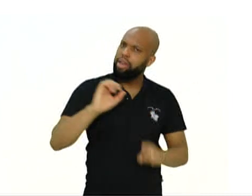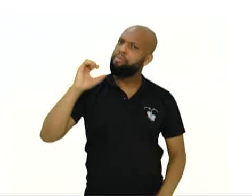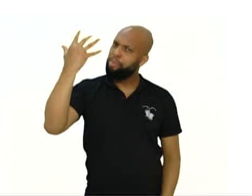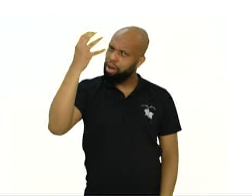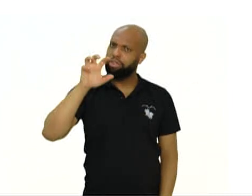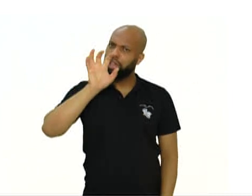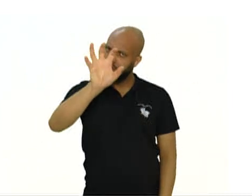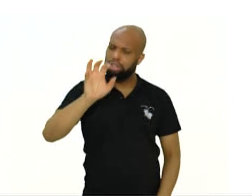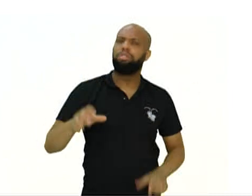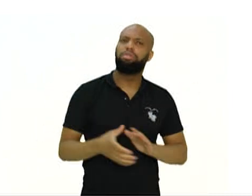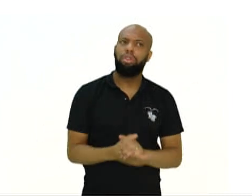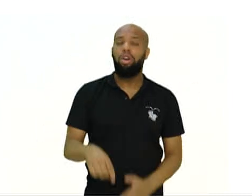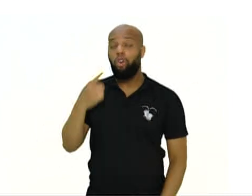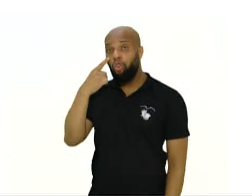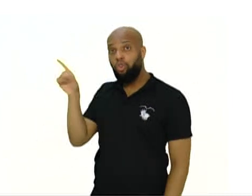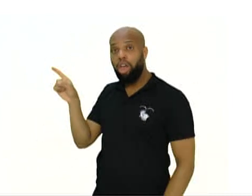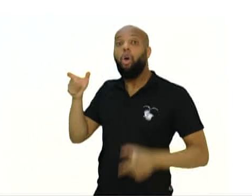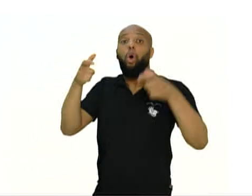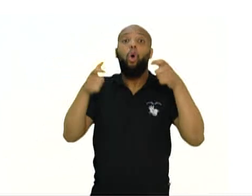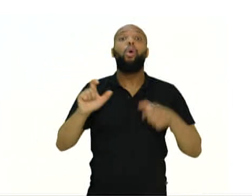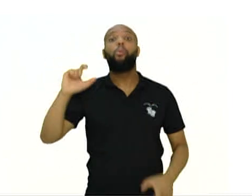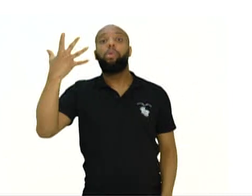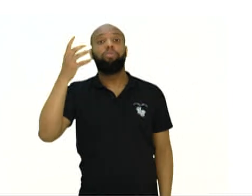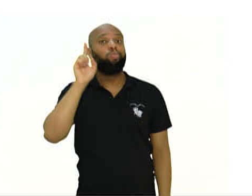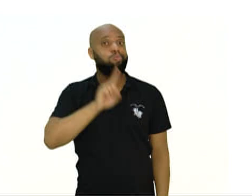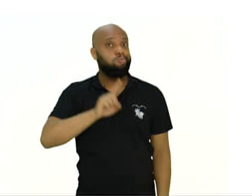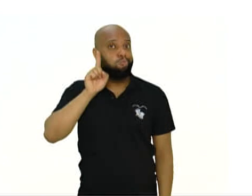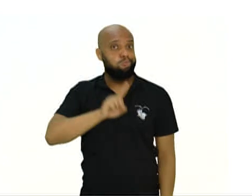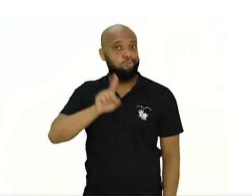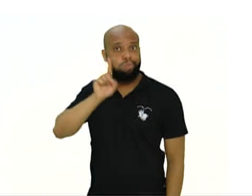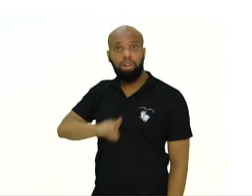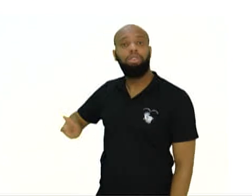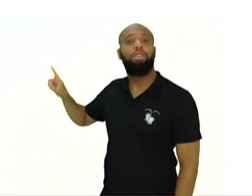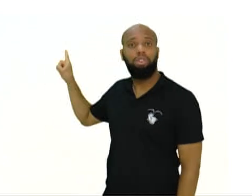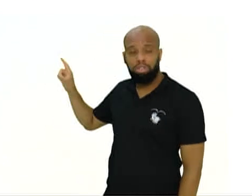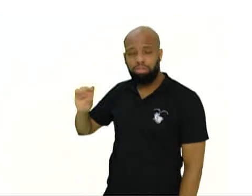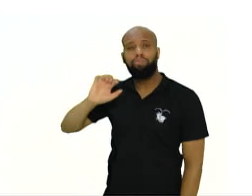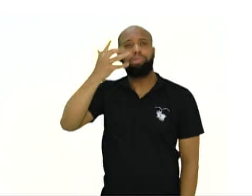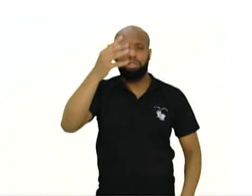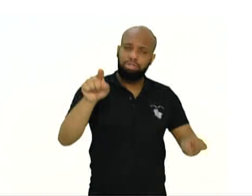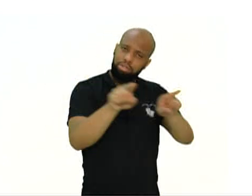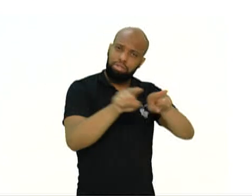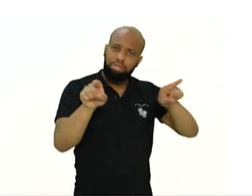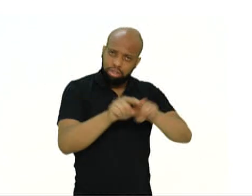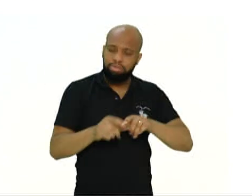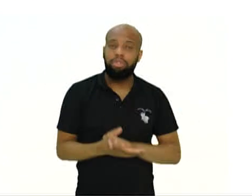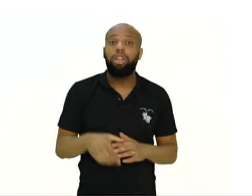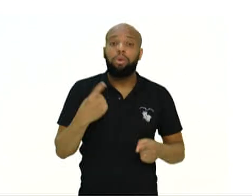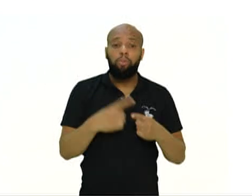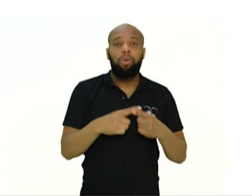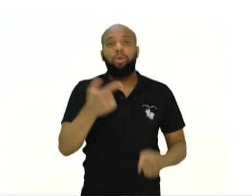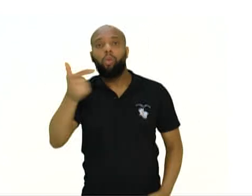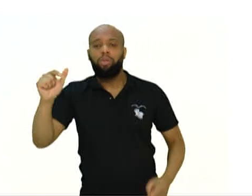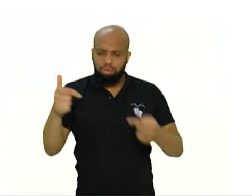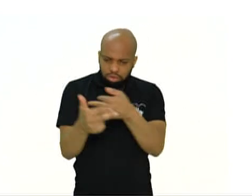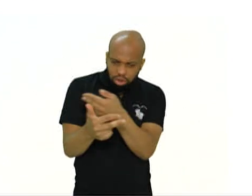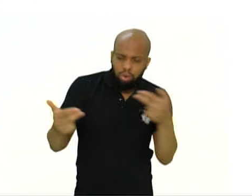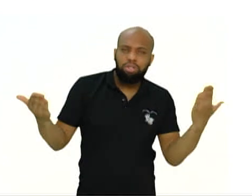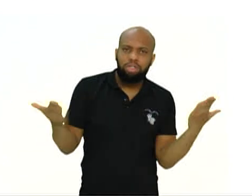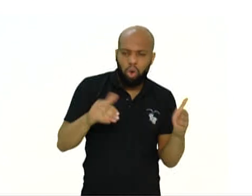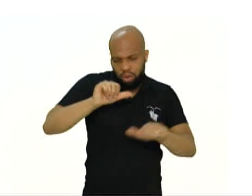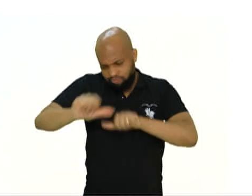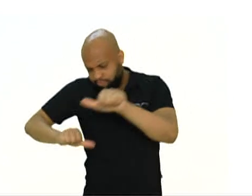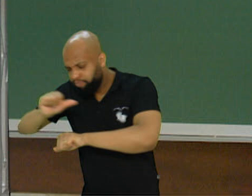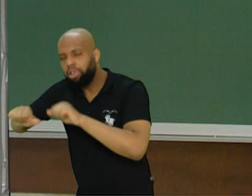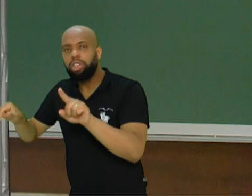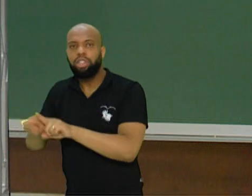um exemplo para vocês de uma enchente nos Estados Unidos, né? Então outra coisa que está também transformando